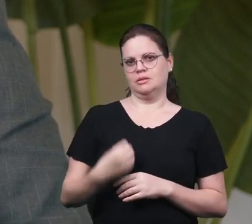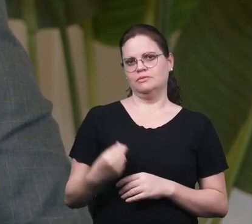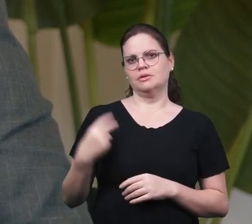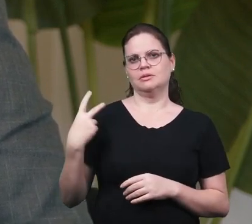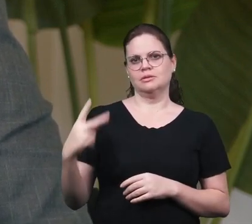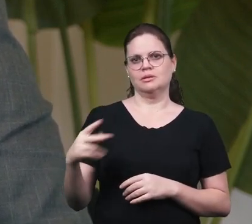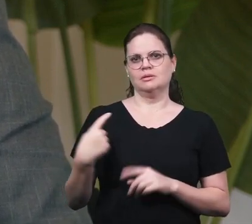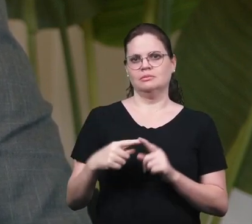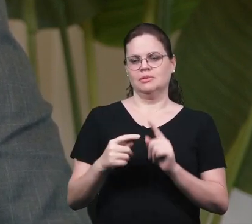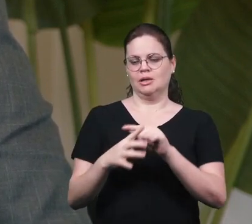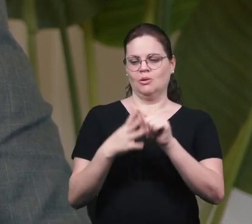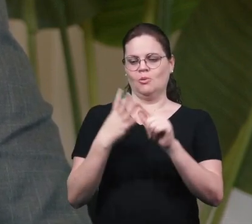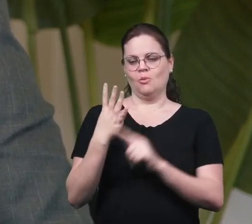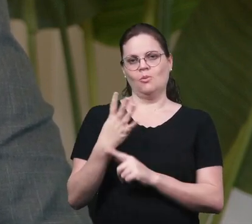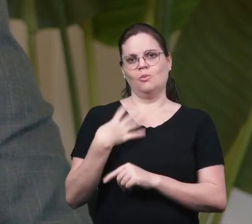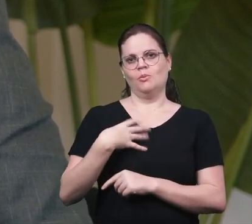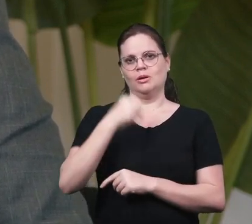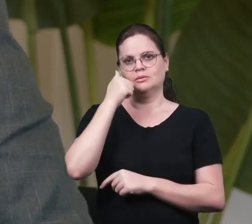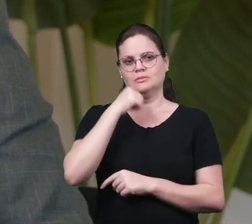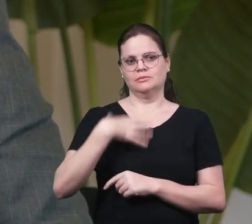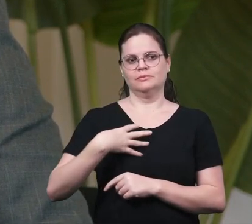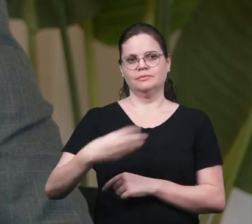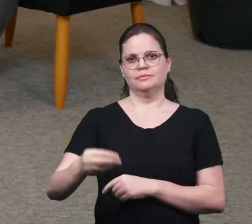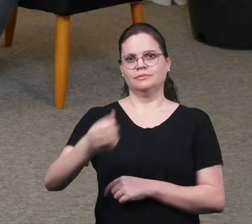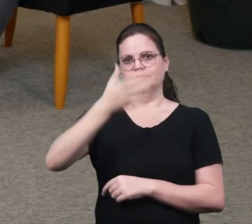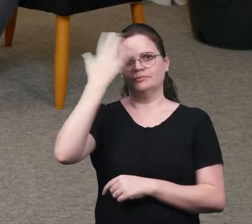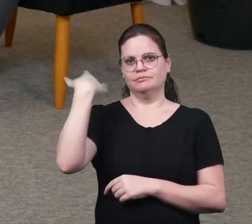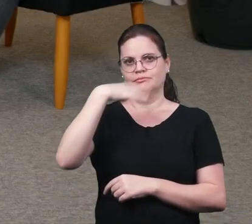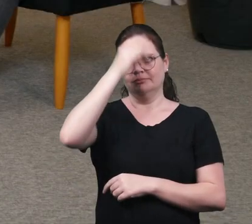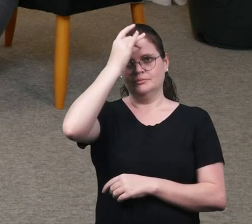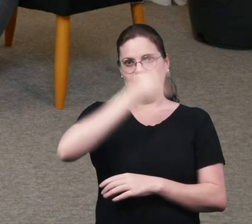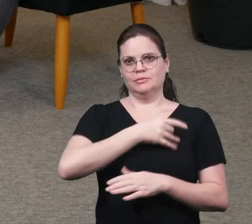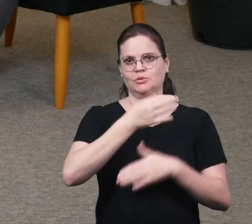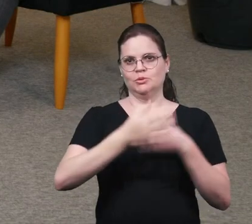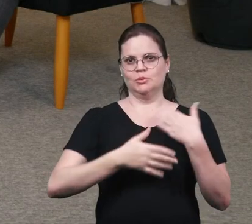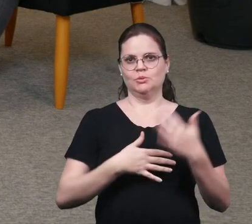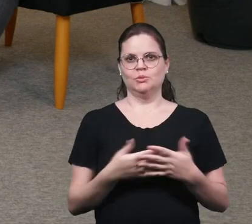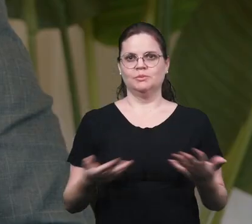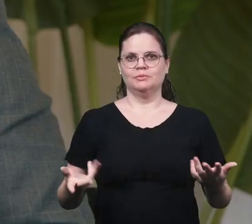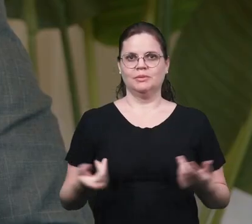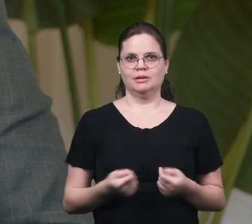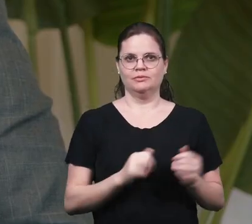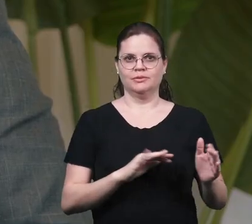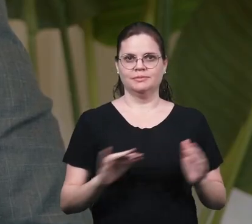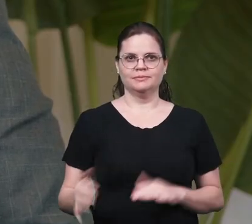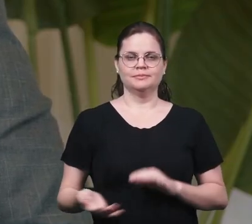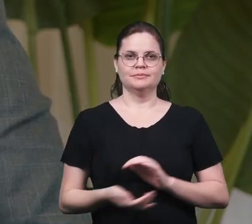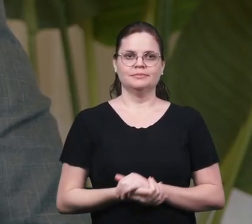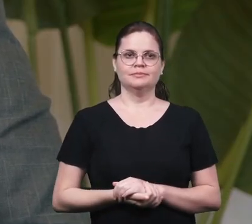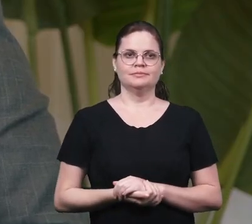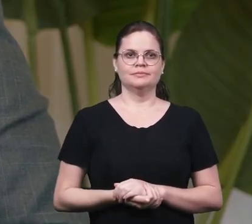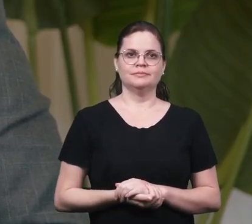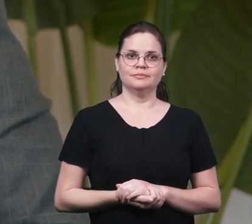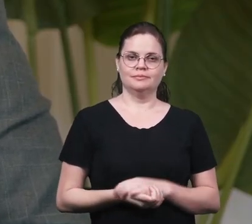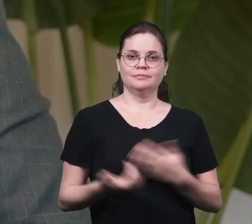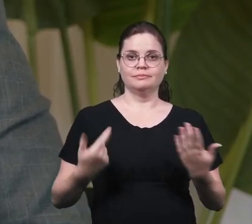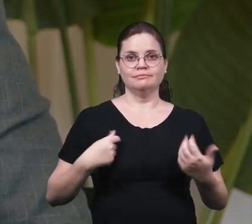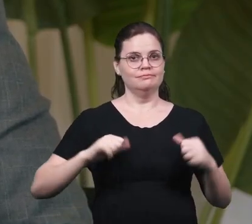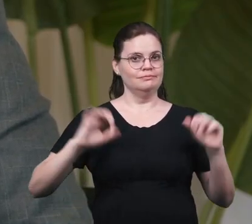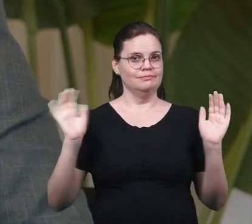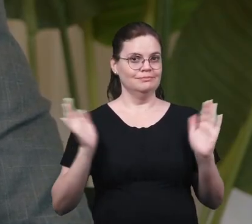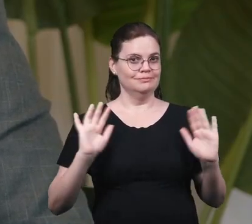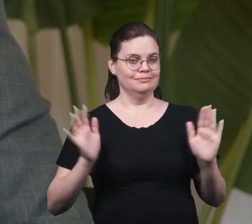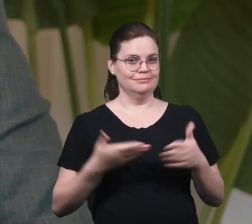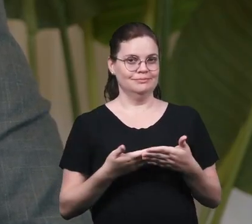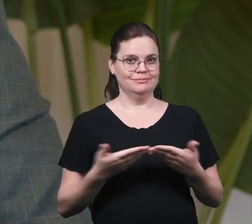porque 4 filhas cheias do Espírito Santo. Maravilha. Amados, nós queremos despedir dos